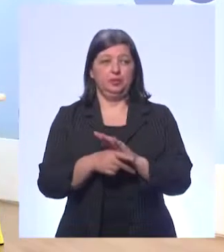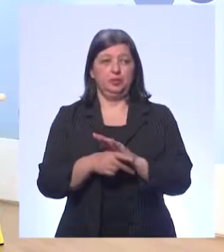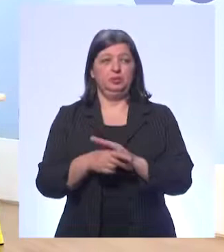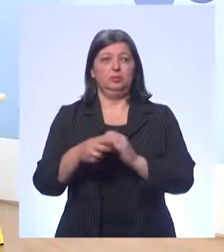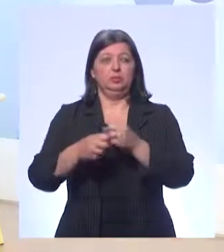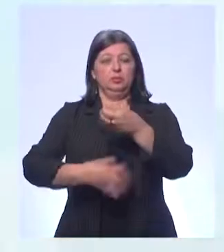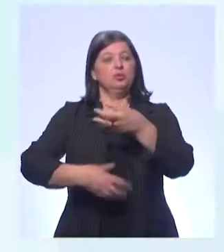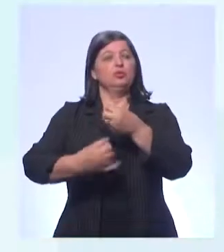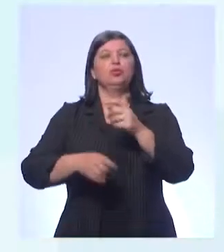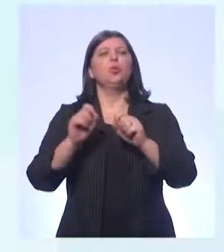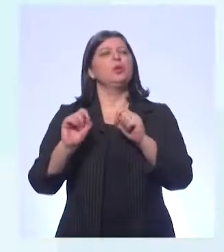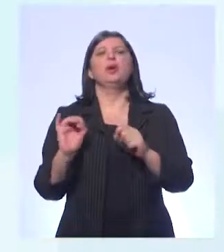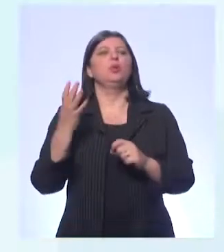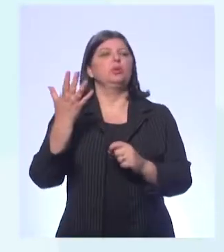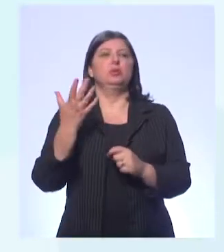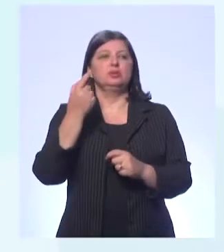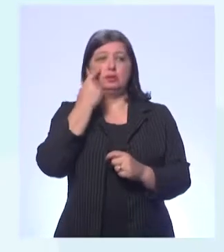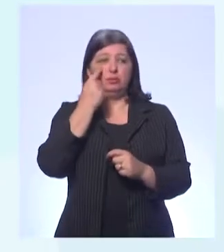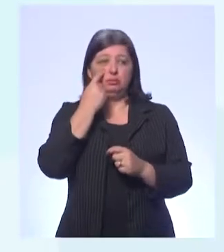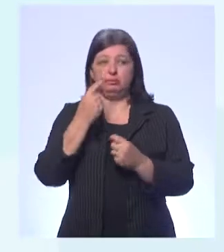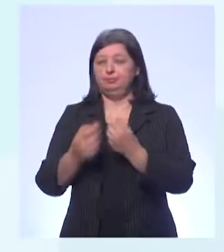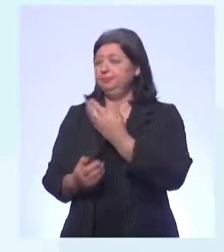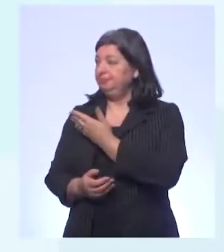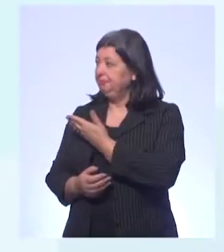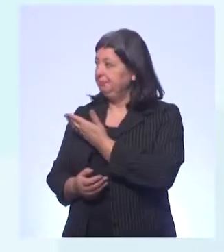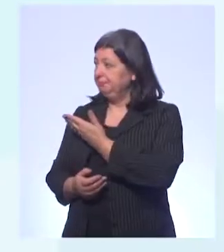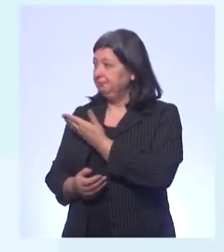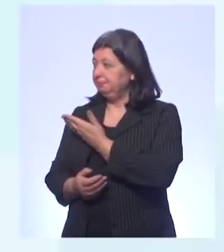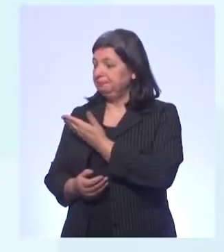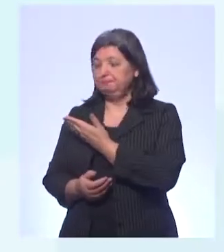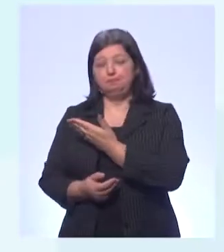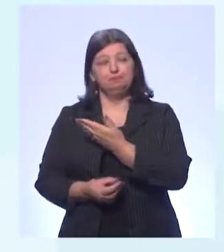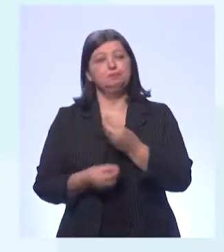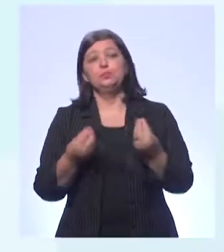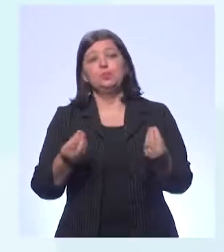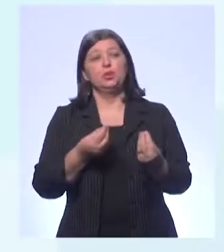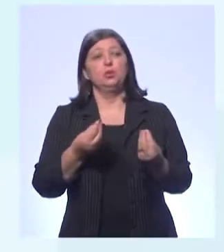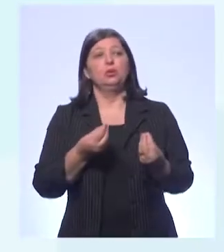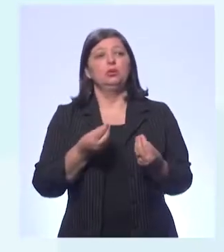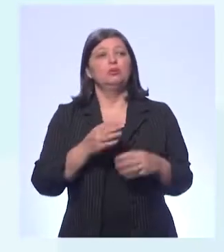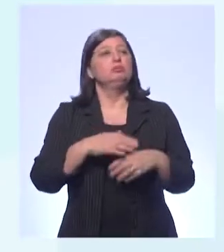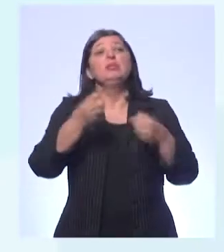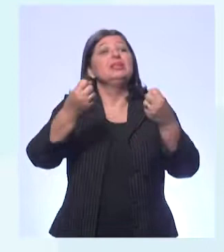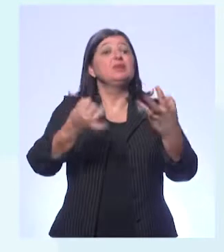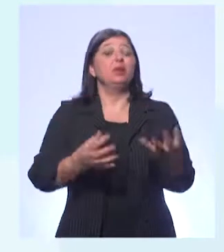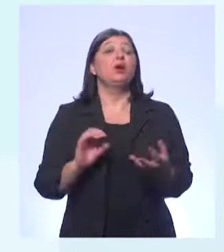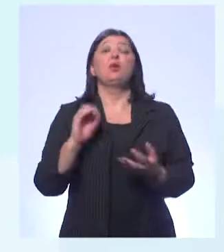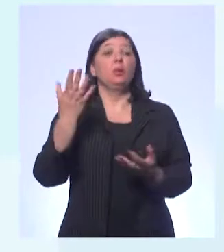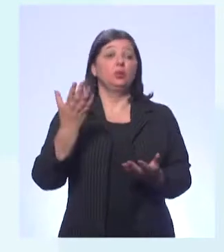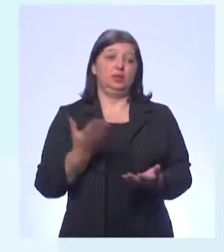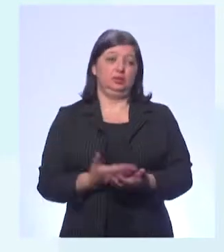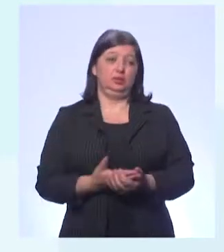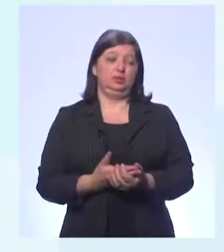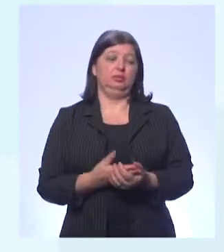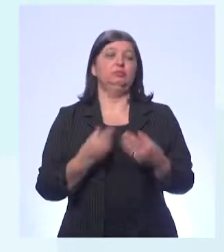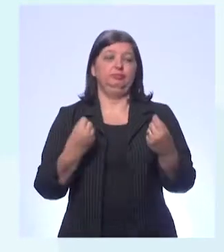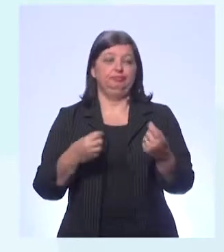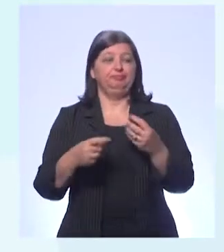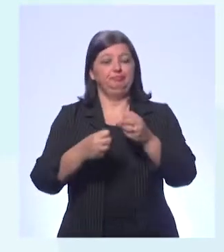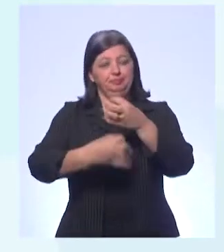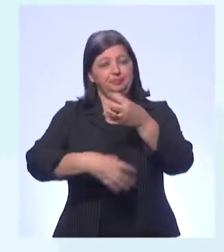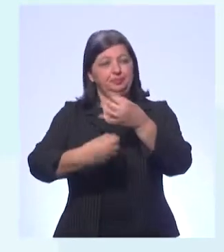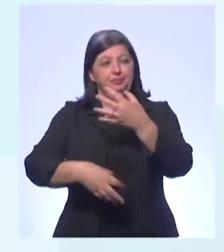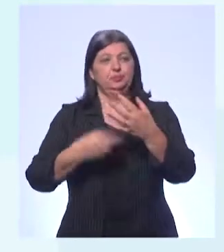chat, né? O que aconteceu em cada recipiente e como podemos explicar o que aconteceu. Aí vocês vão trazer para a gente no